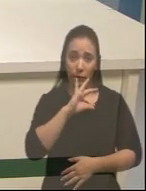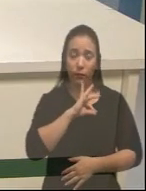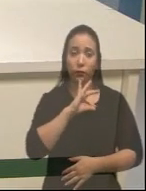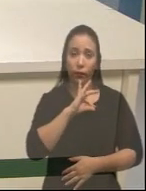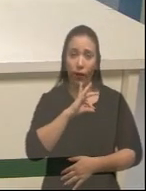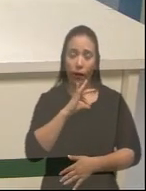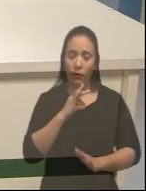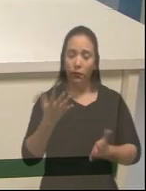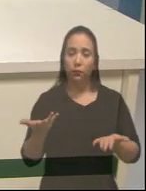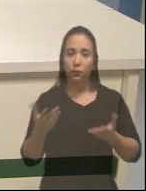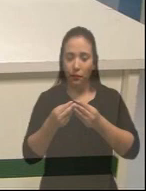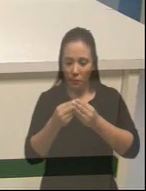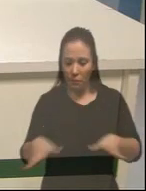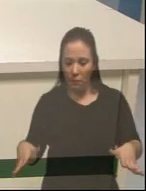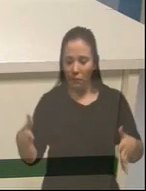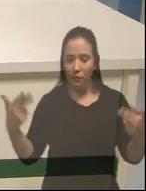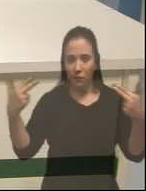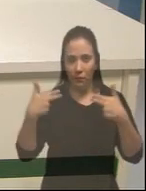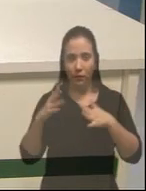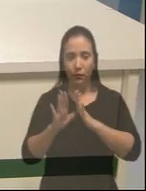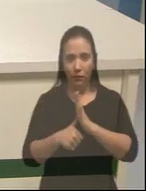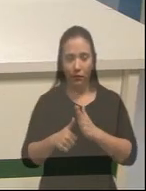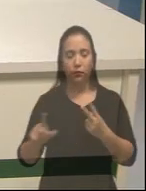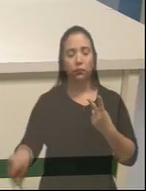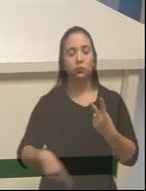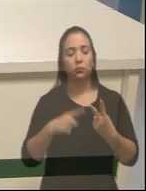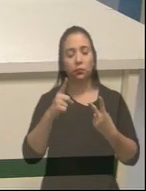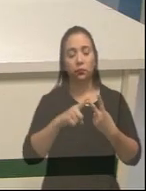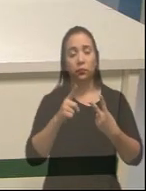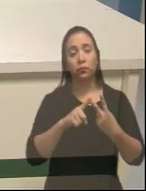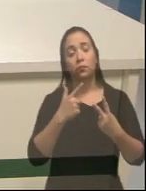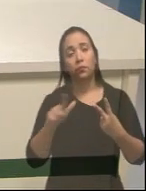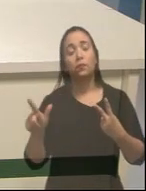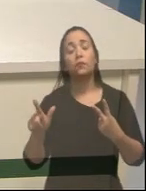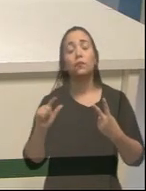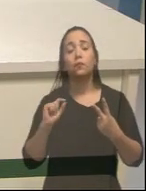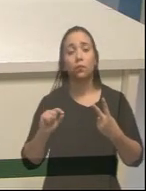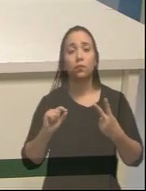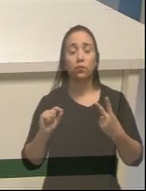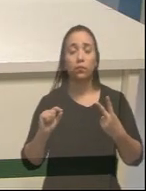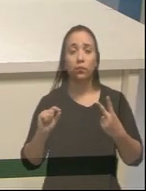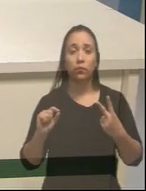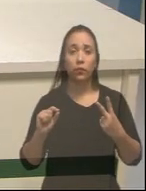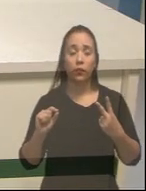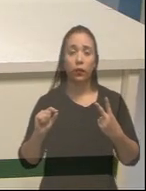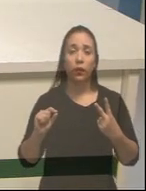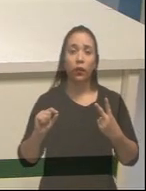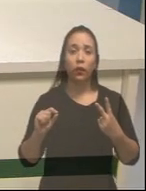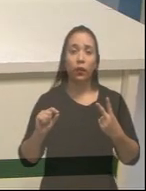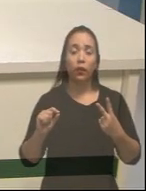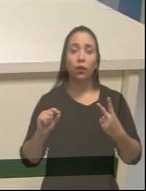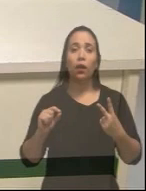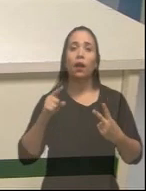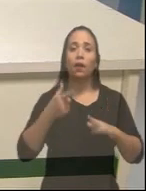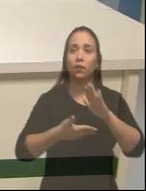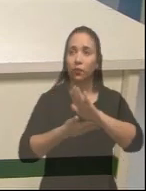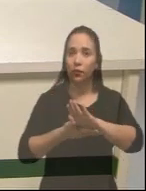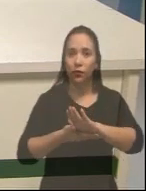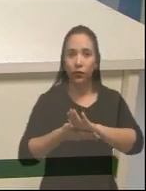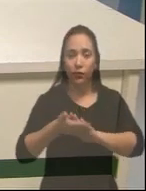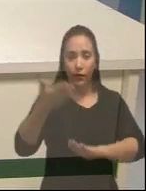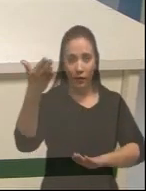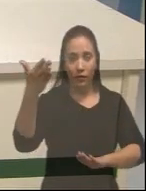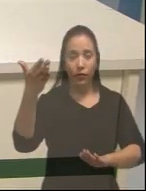e vir, de não poder ir e vir na sua própria cidade. Isso. E quando ele usou esse mesmo ir e vir no